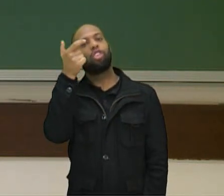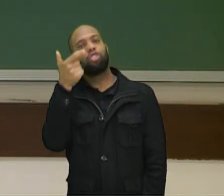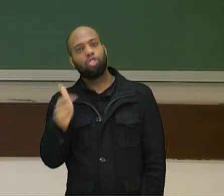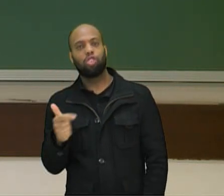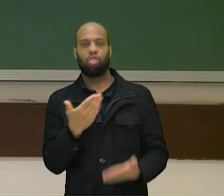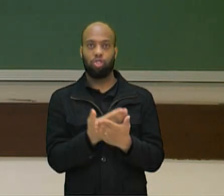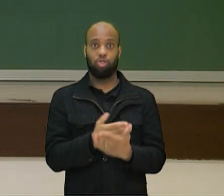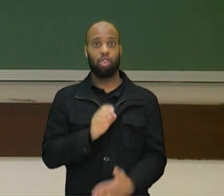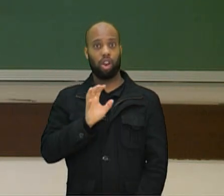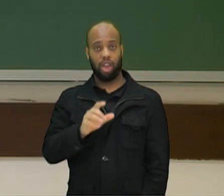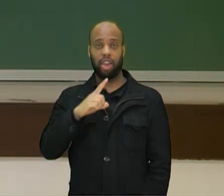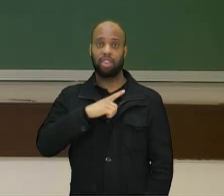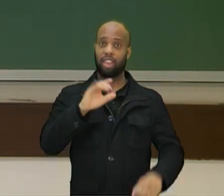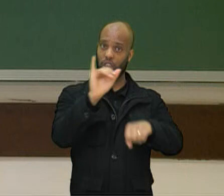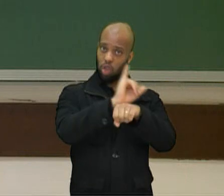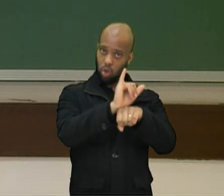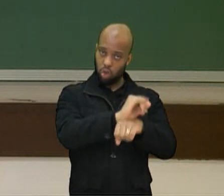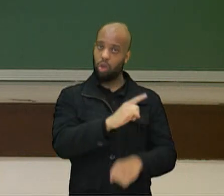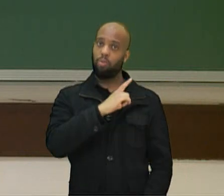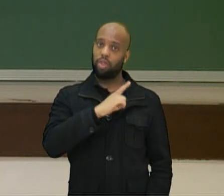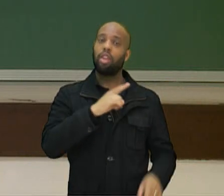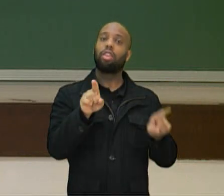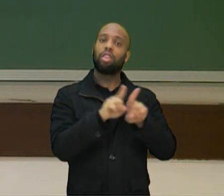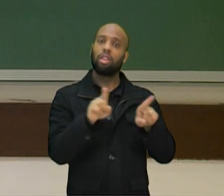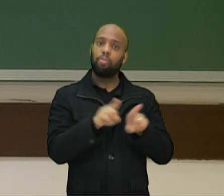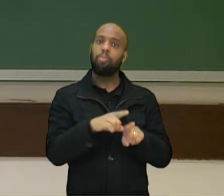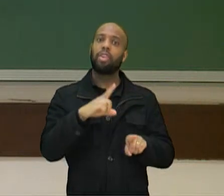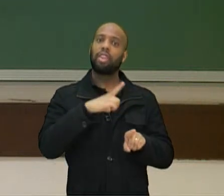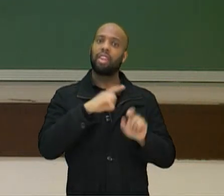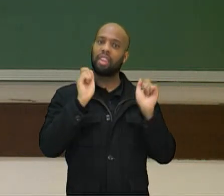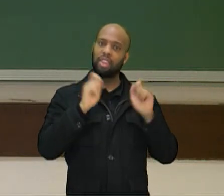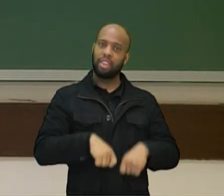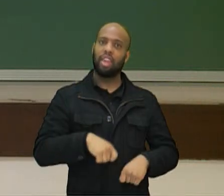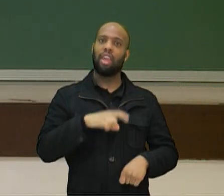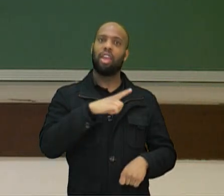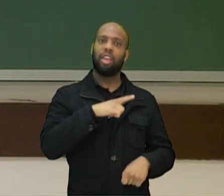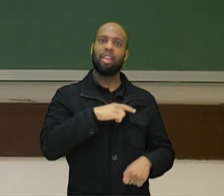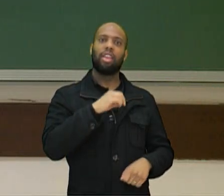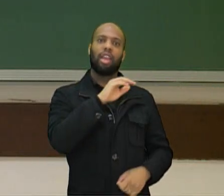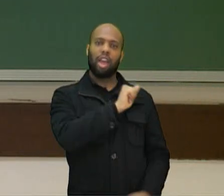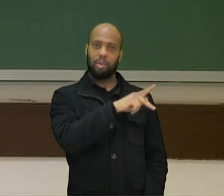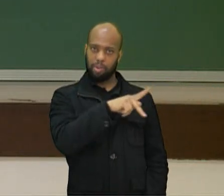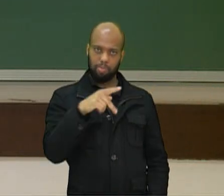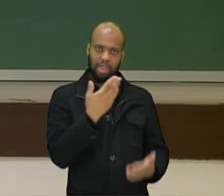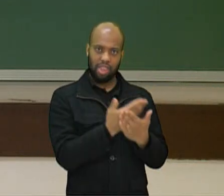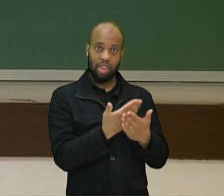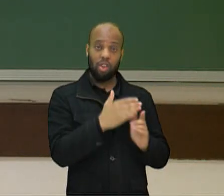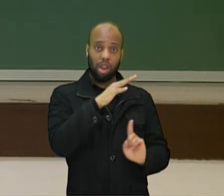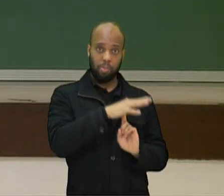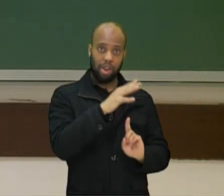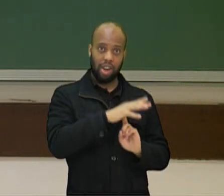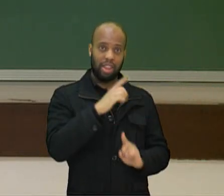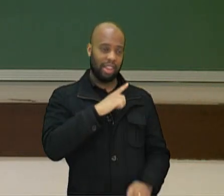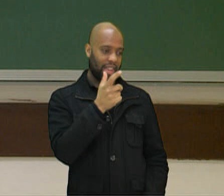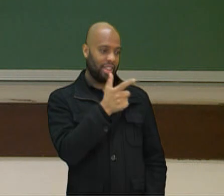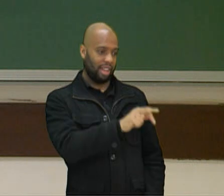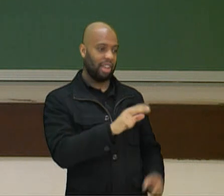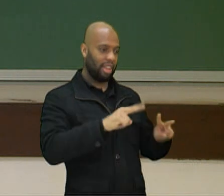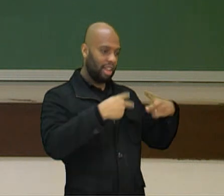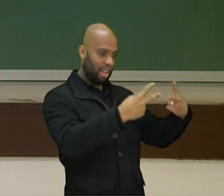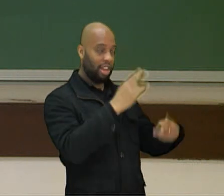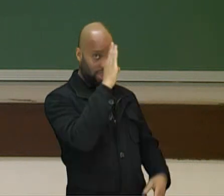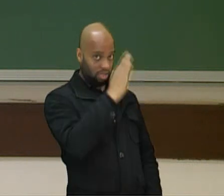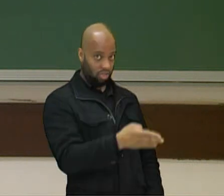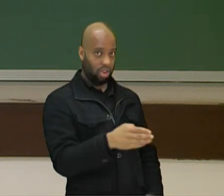canal oficial do Aula Paraná no YouTube ou ainda acessar por meio do Aula Paraná essa aula e clicar ali no link que vai direcionar